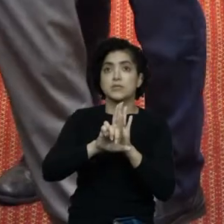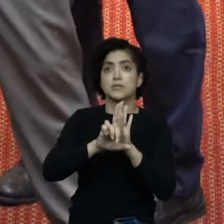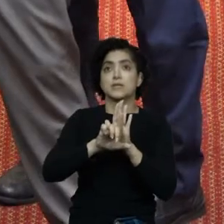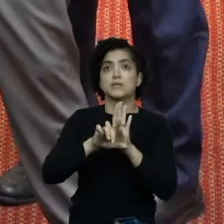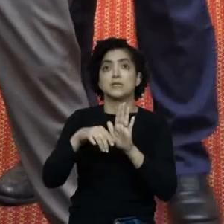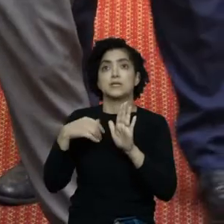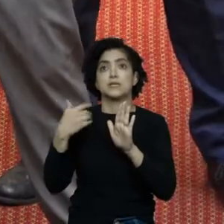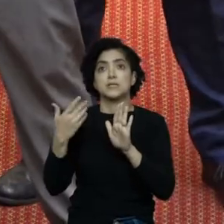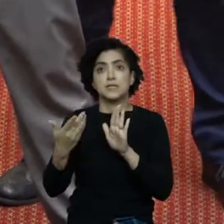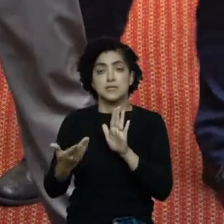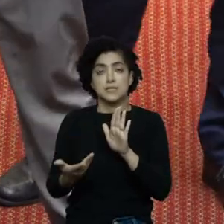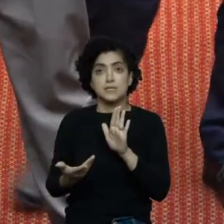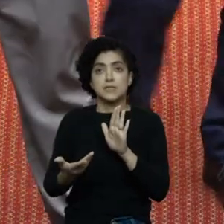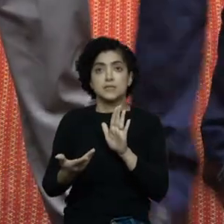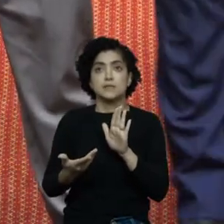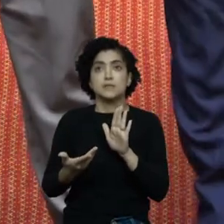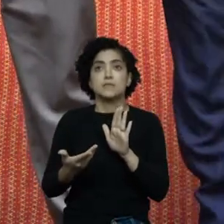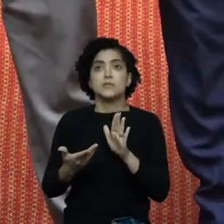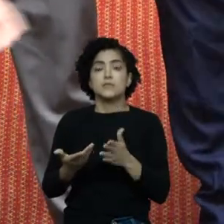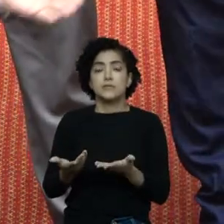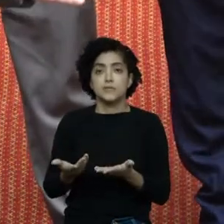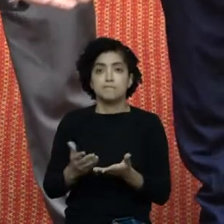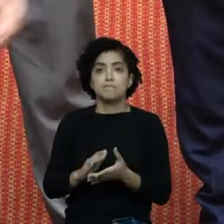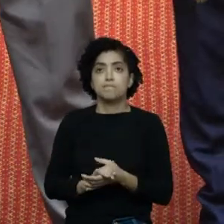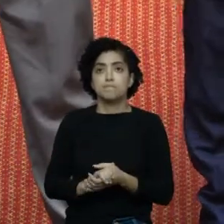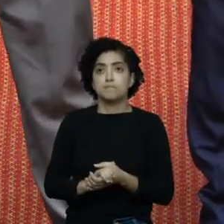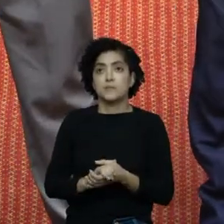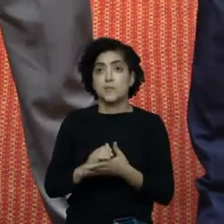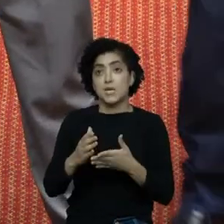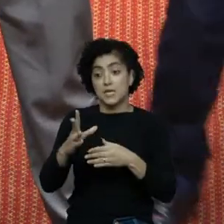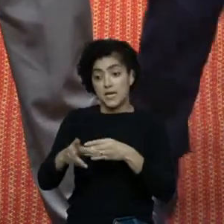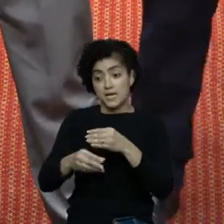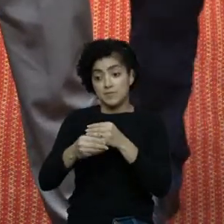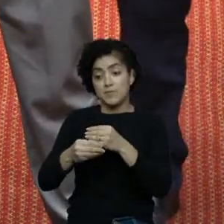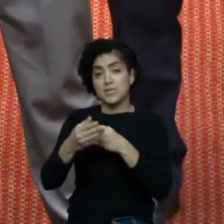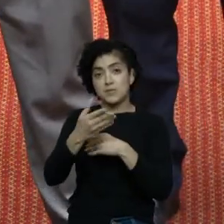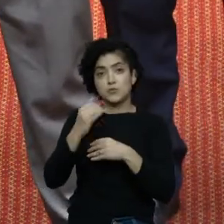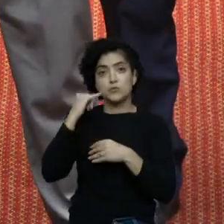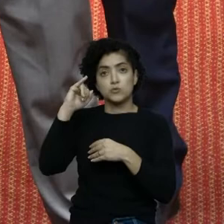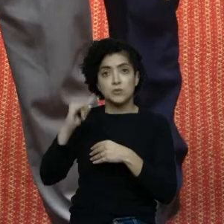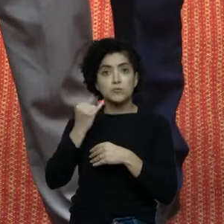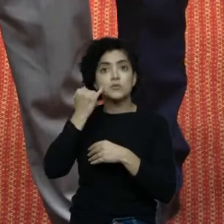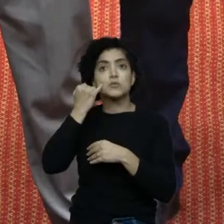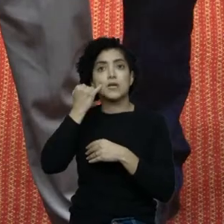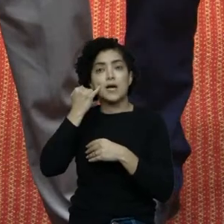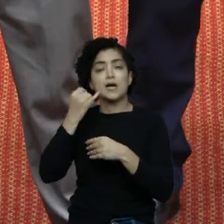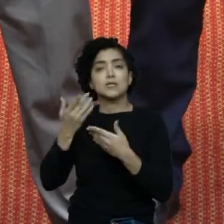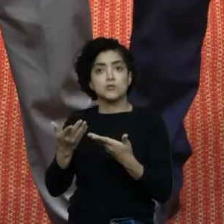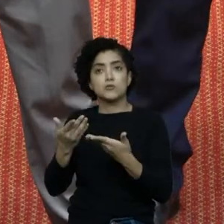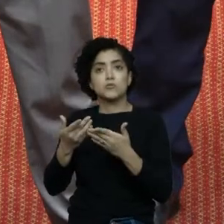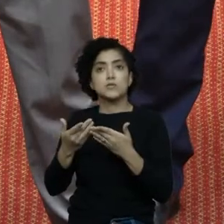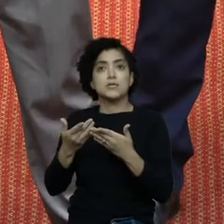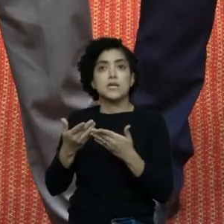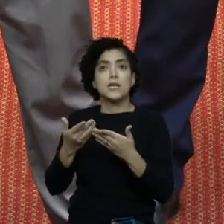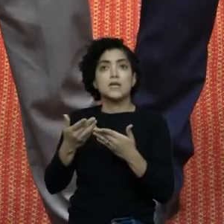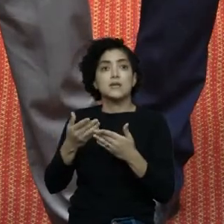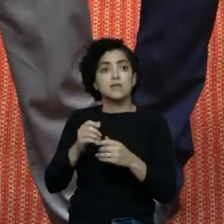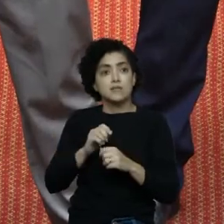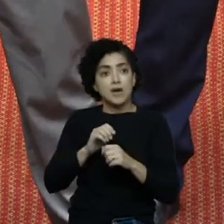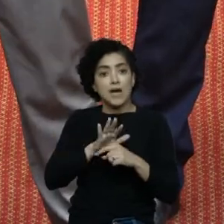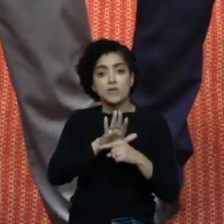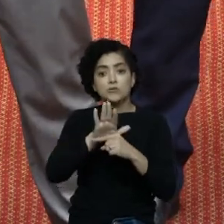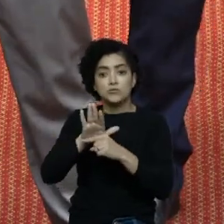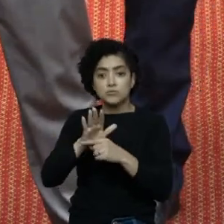setores e enfim e o a emenda do deputado José Lopes vem justamente nesse sentido de estender o benefício